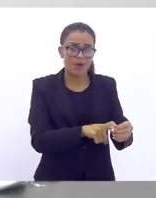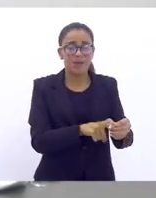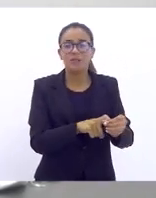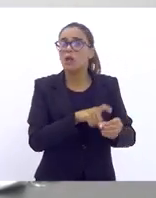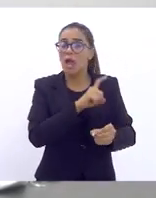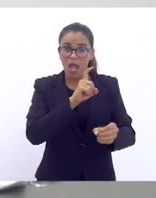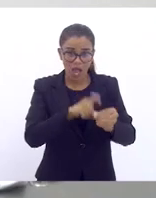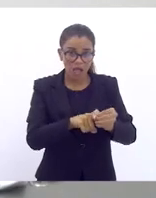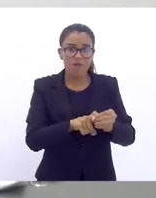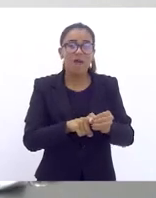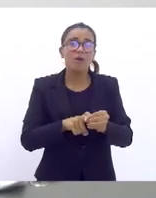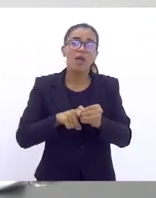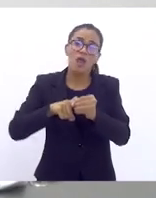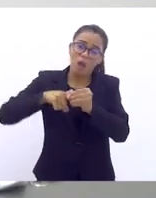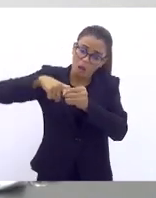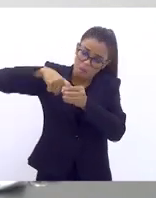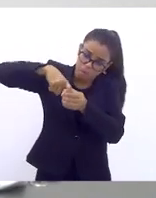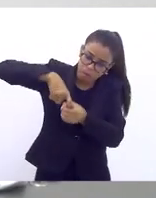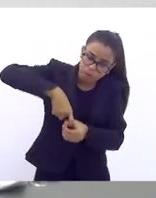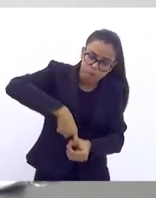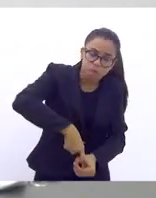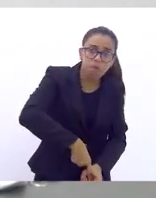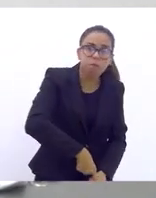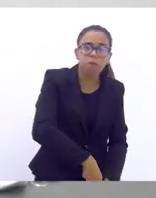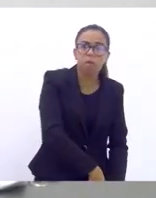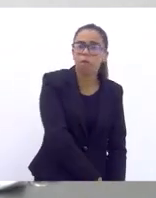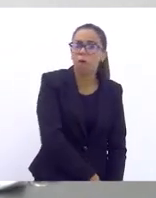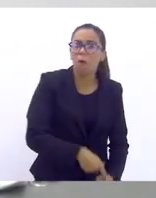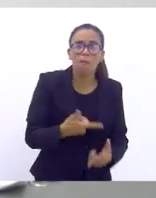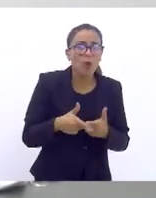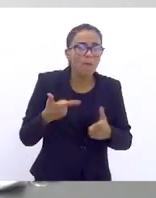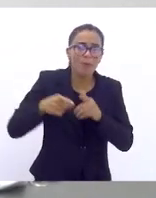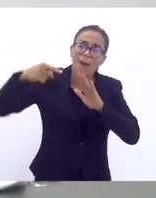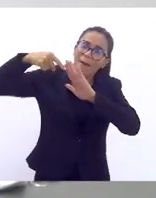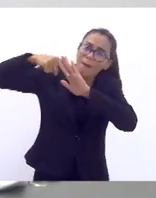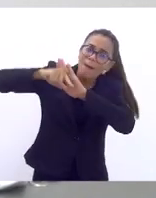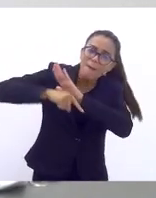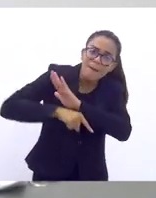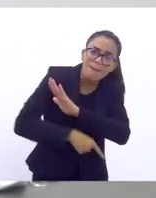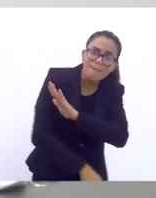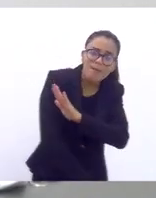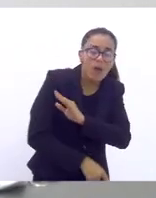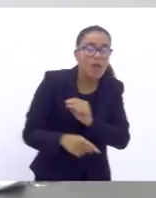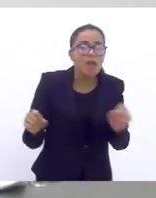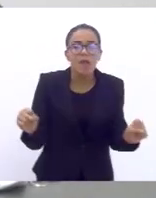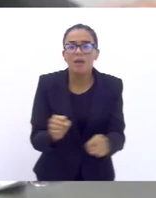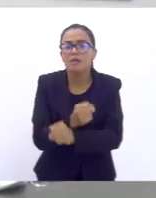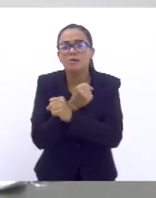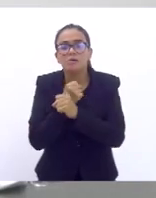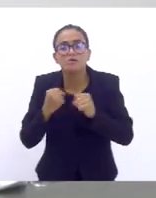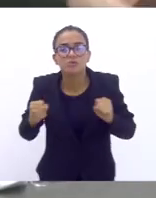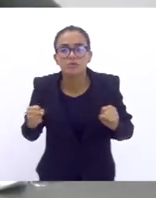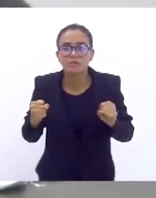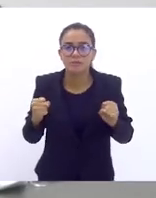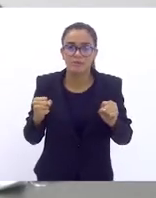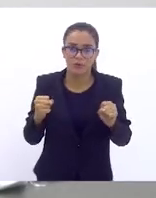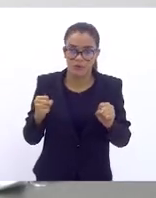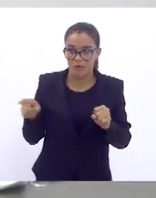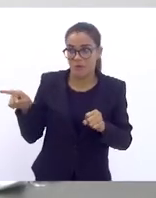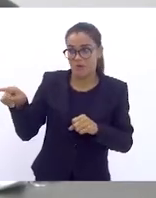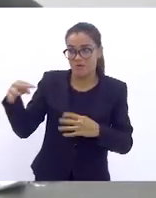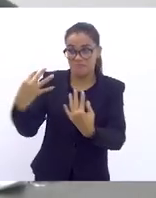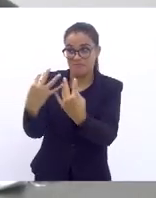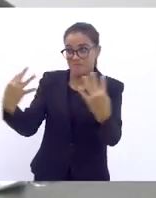Âncora ao fundo e nós não vamos sair de lá porque é impossível os